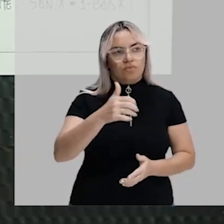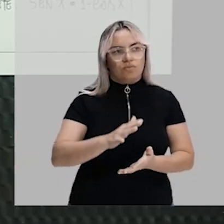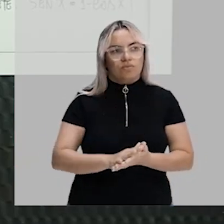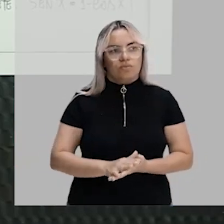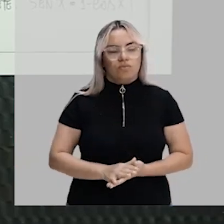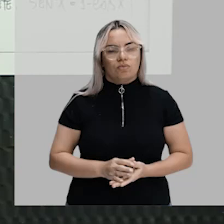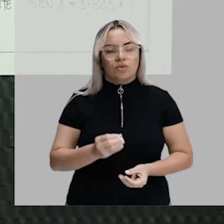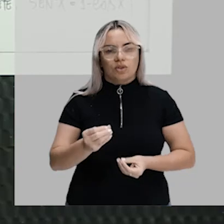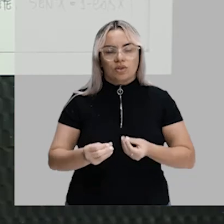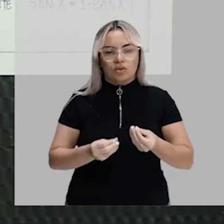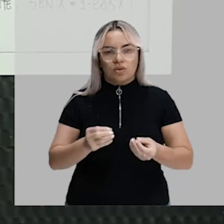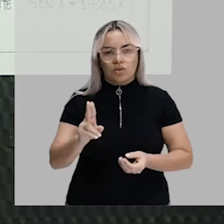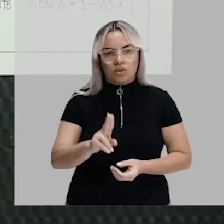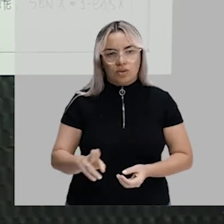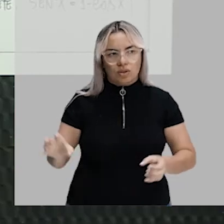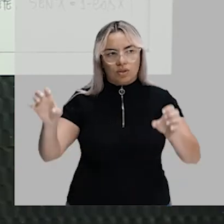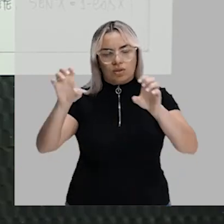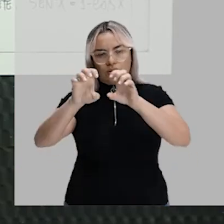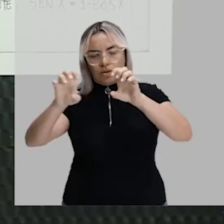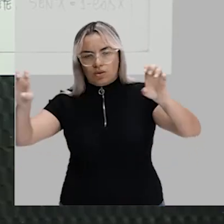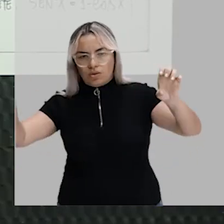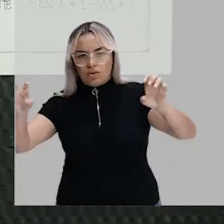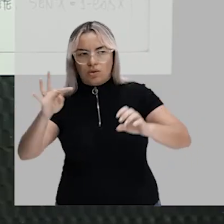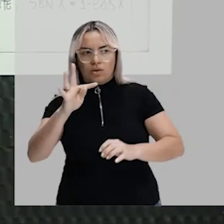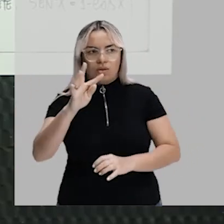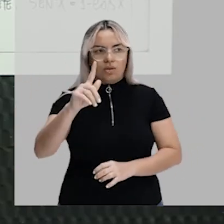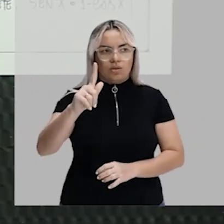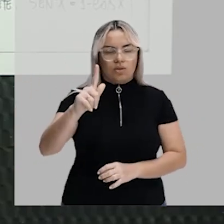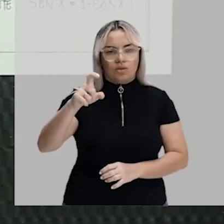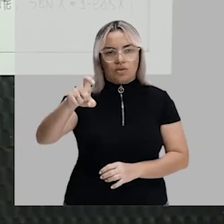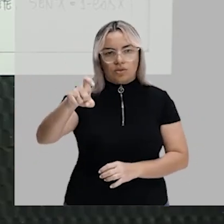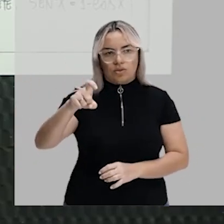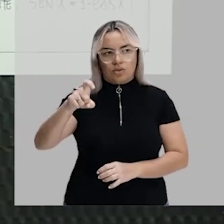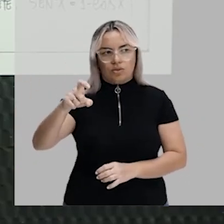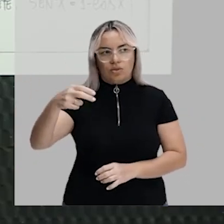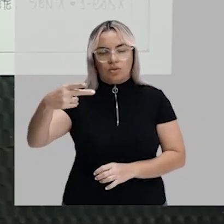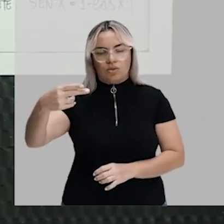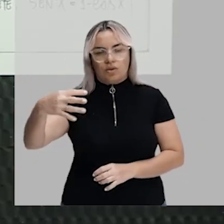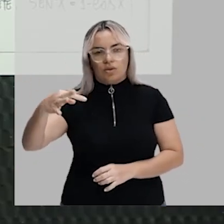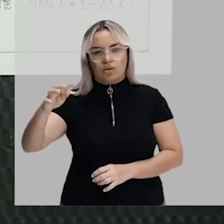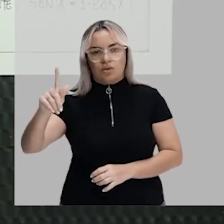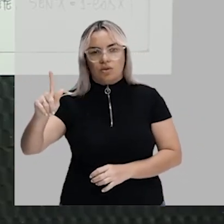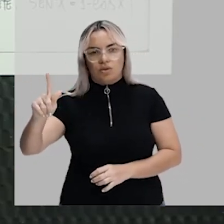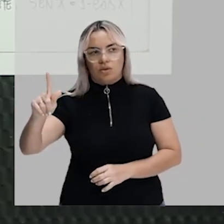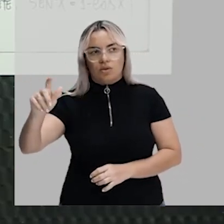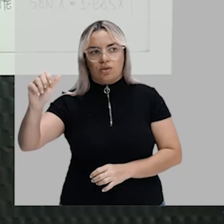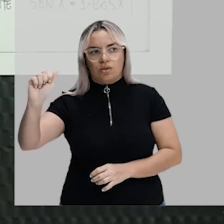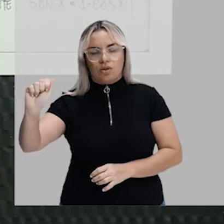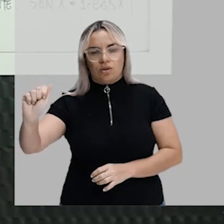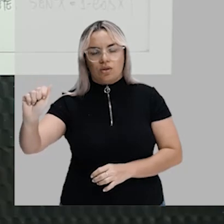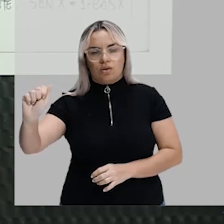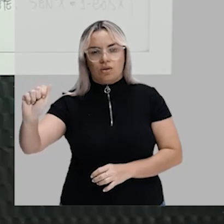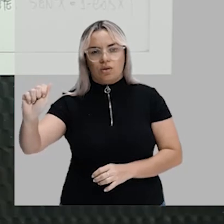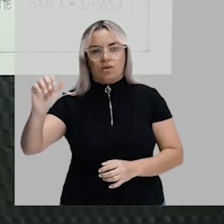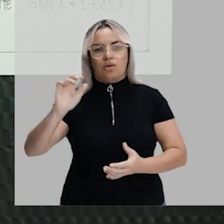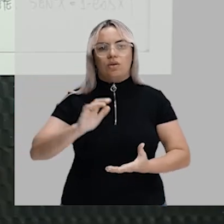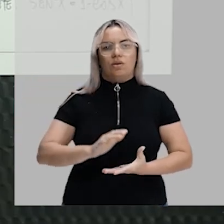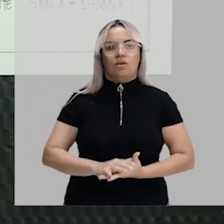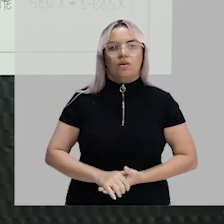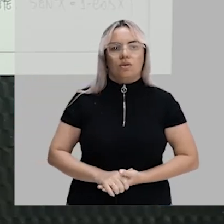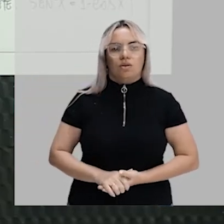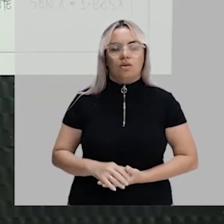dessa forma tangente de x igual ao tangente de